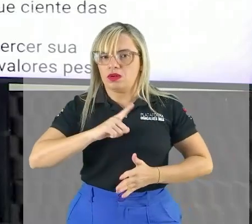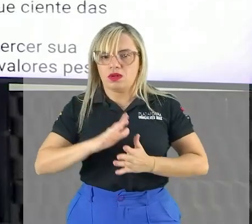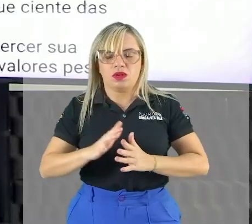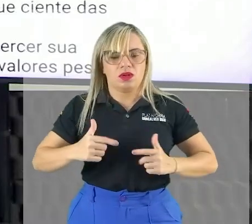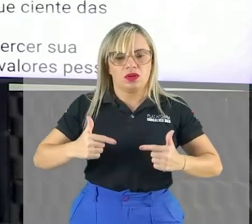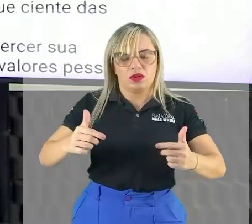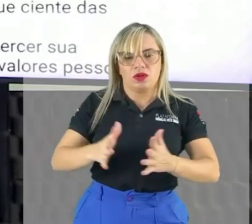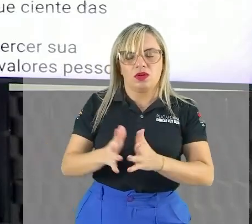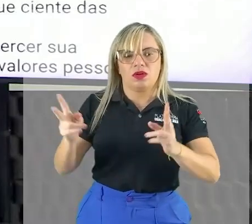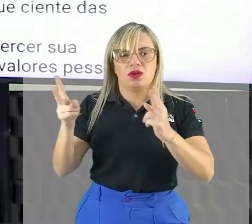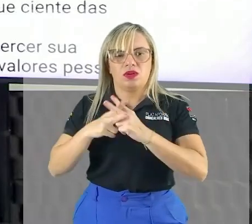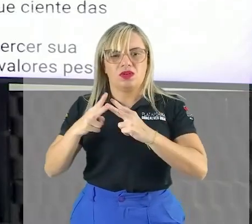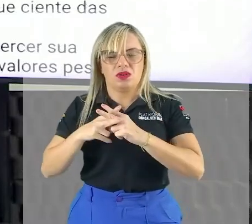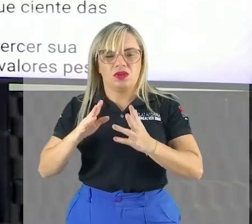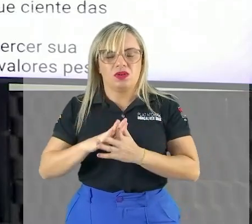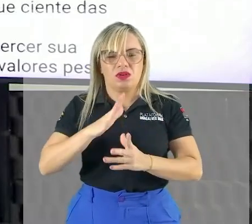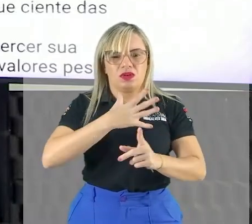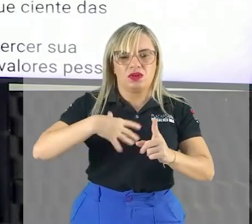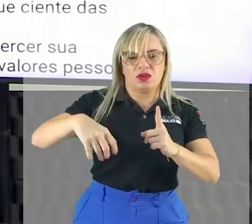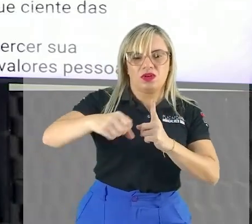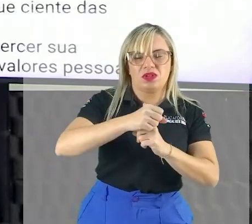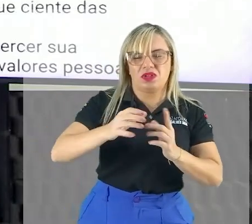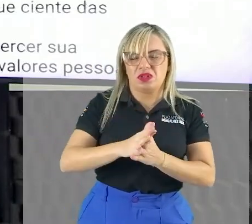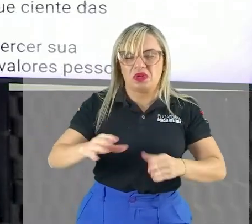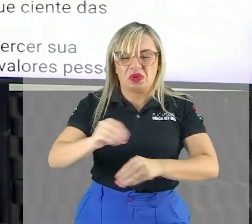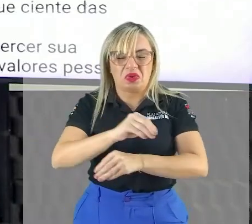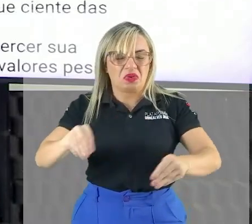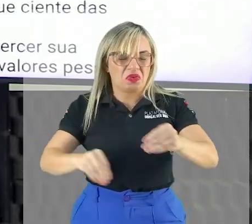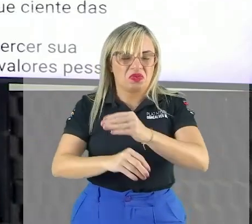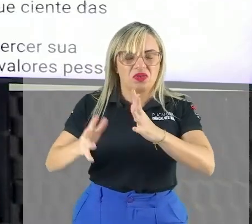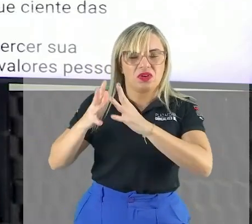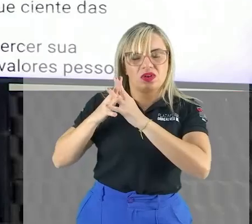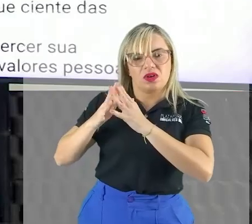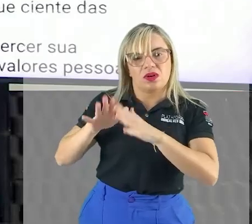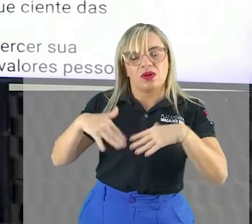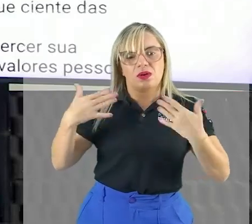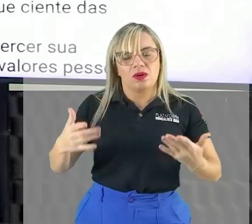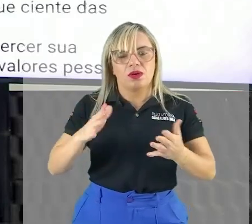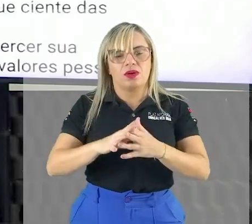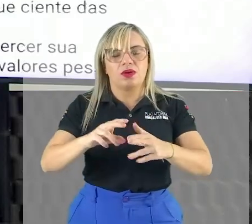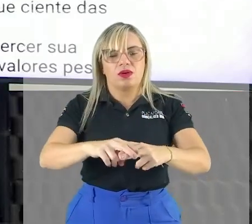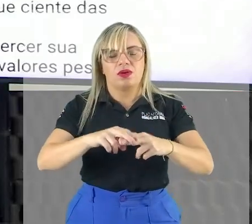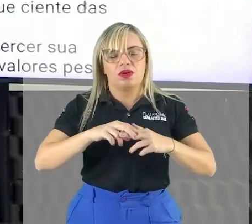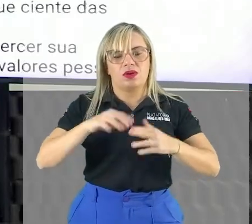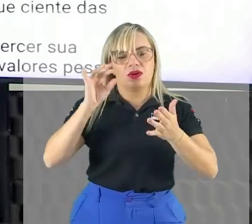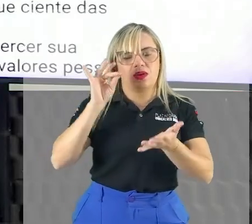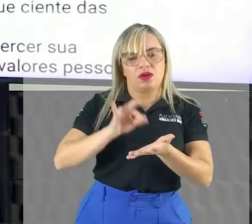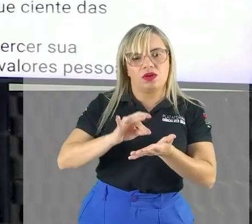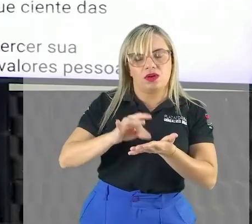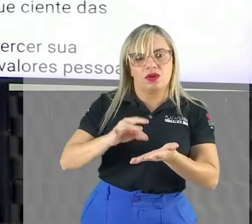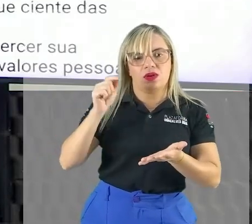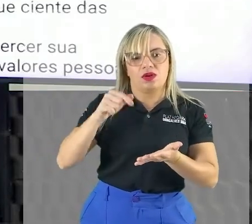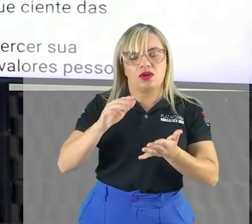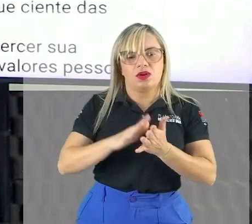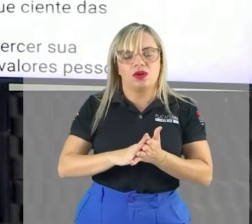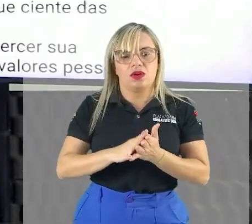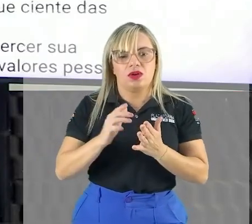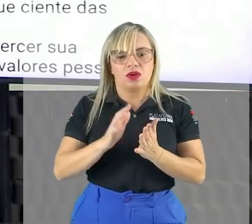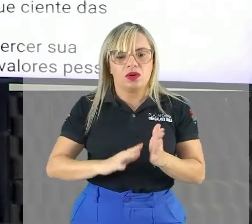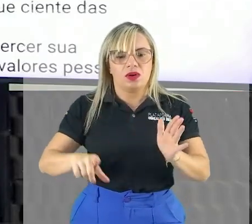você poderia ter uma sociedade que não iria funcionar. Então, para que essa sociedade funcionasse, de fato, ela precisaria então de leis. E